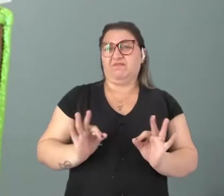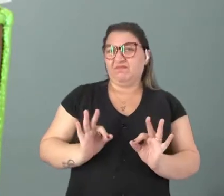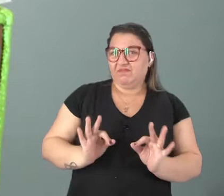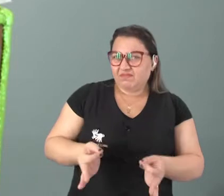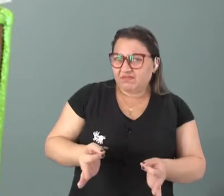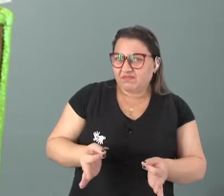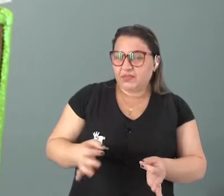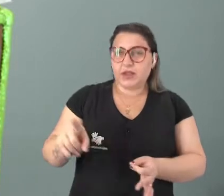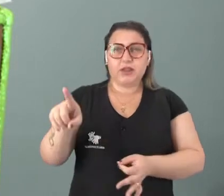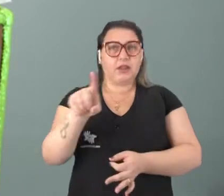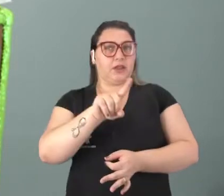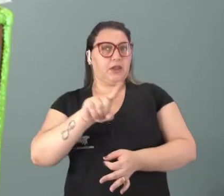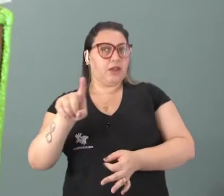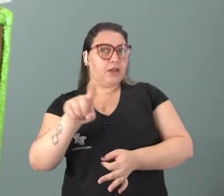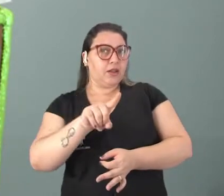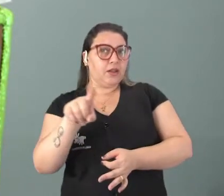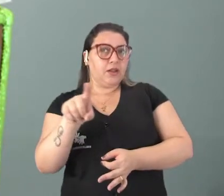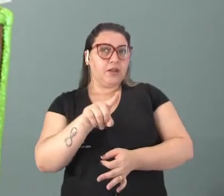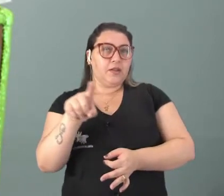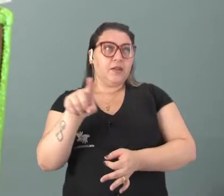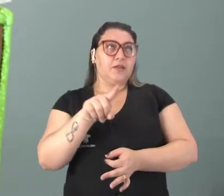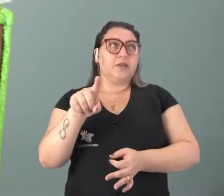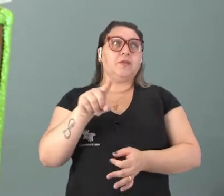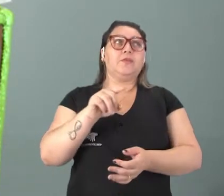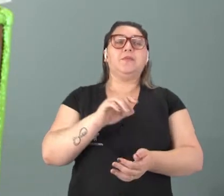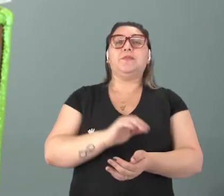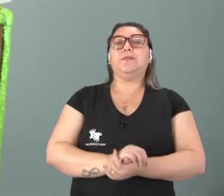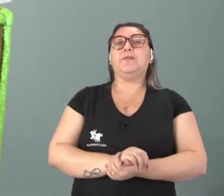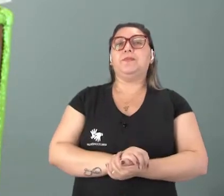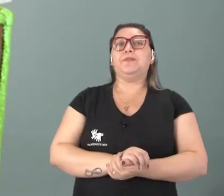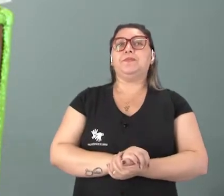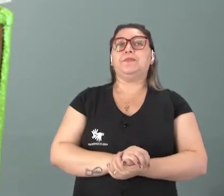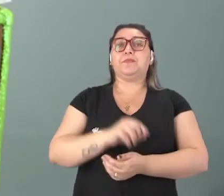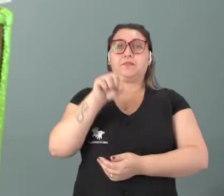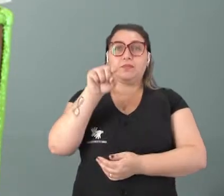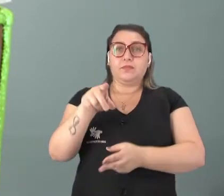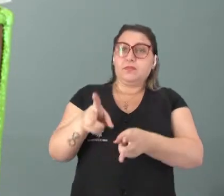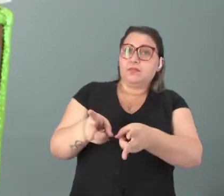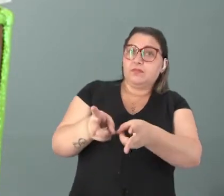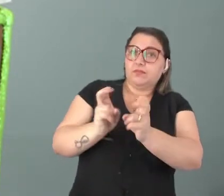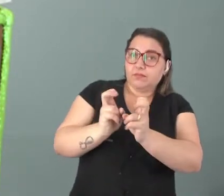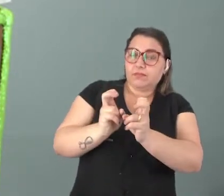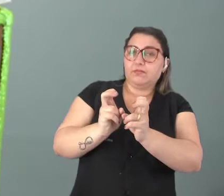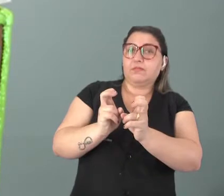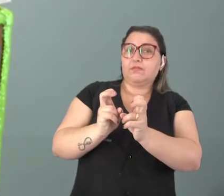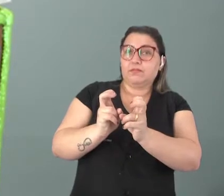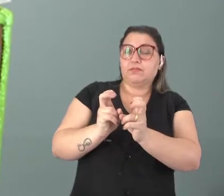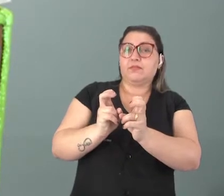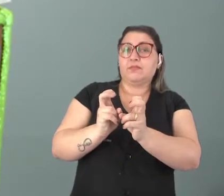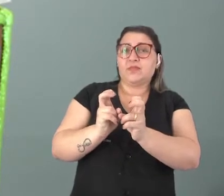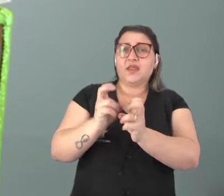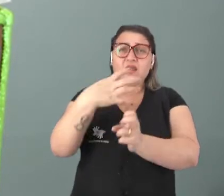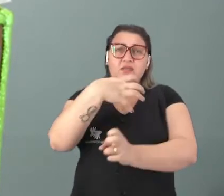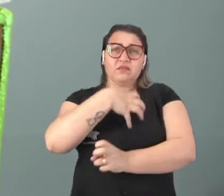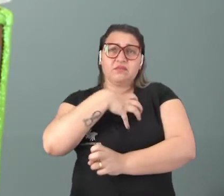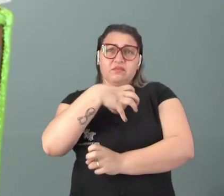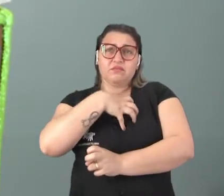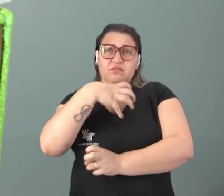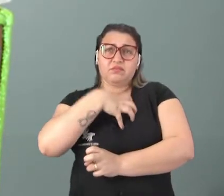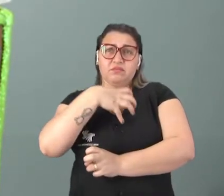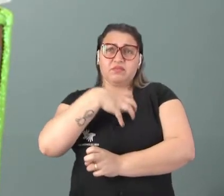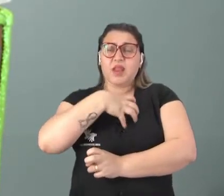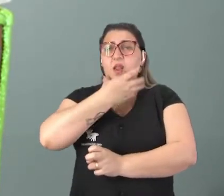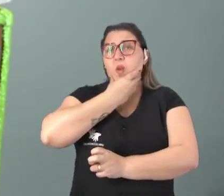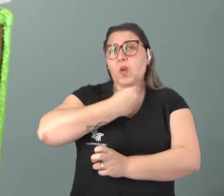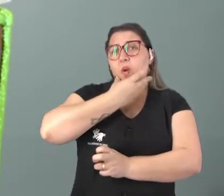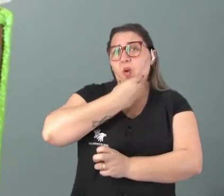certo? Não, não é mesmo? Então, você percebeu, né, esse comportamento dele